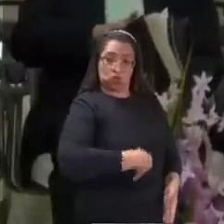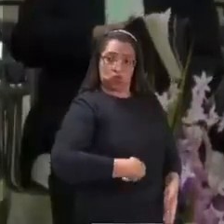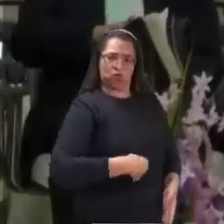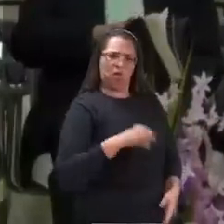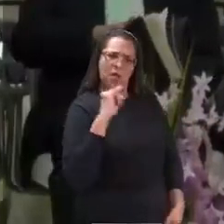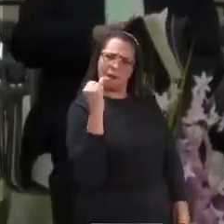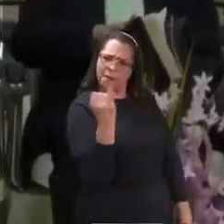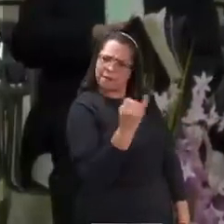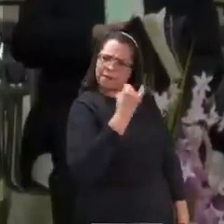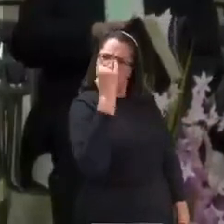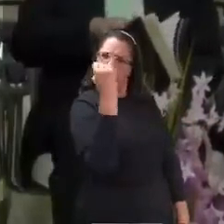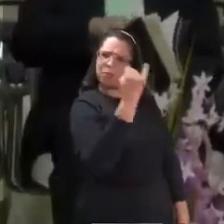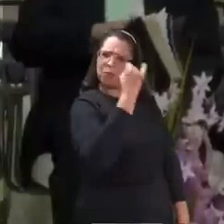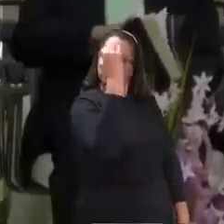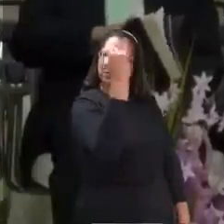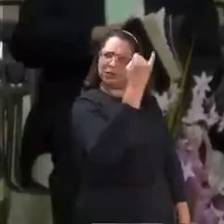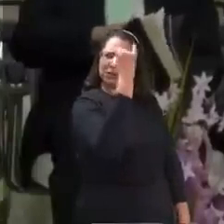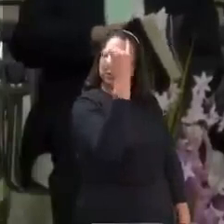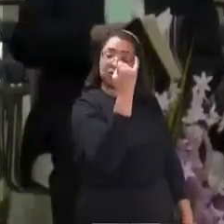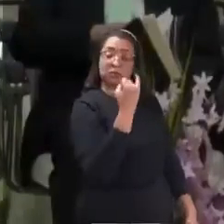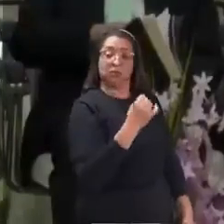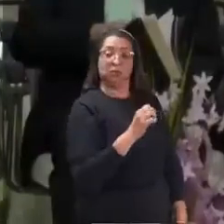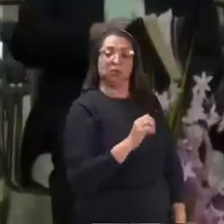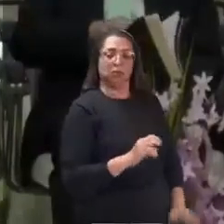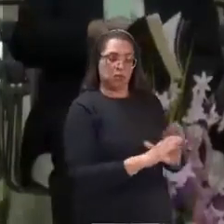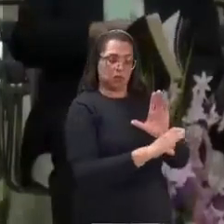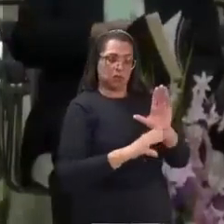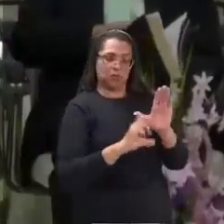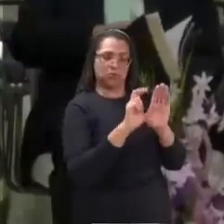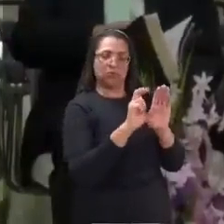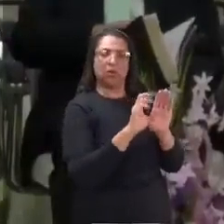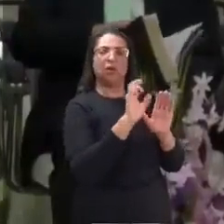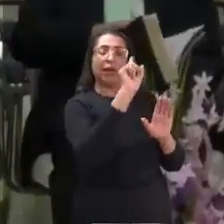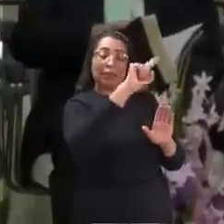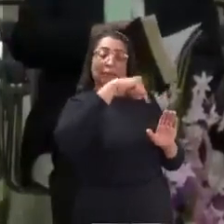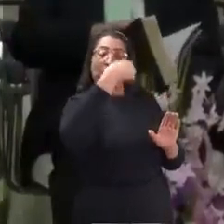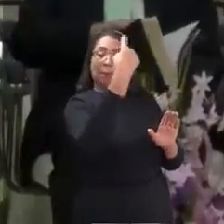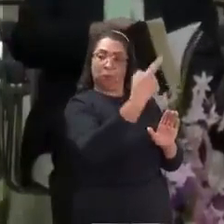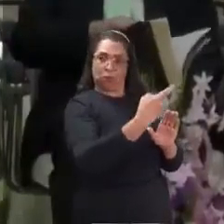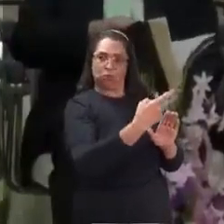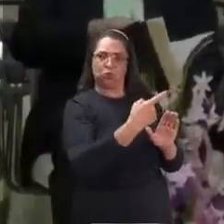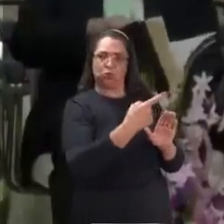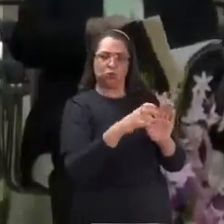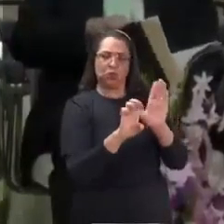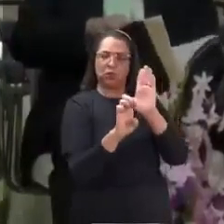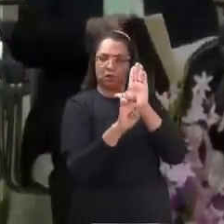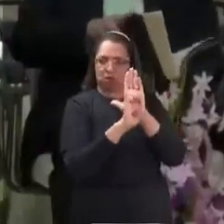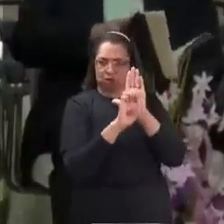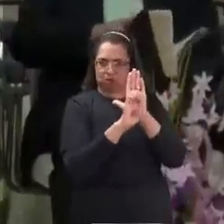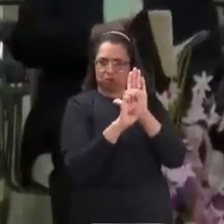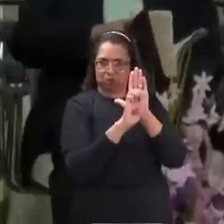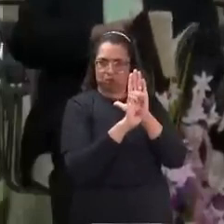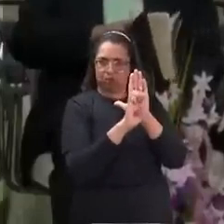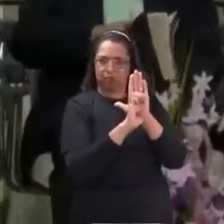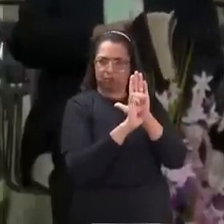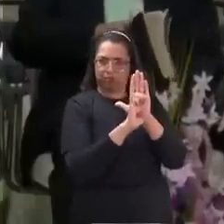Do capítulo 50 ao primeiro versículo, capítulo do Êxodo, há uma sucessão de anos.